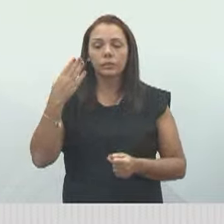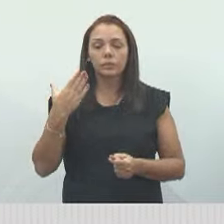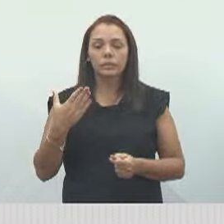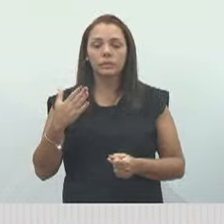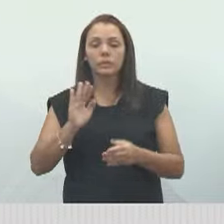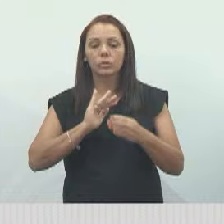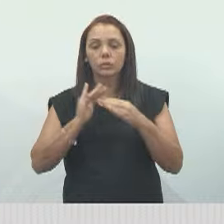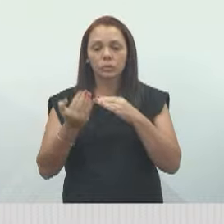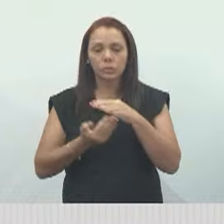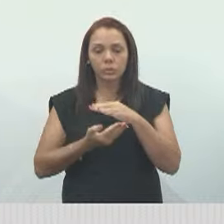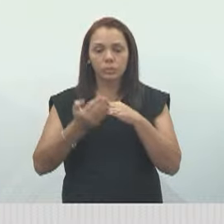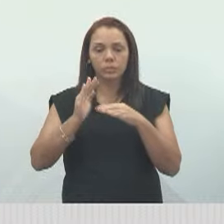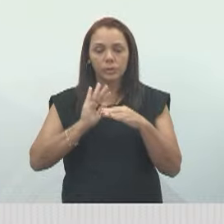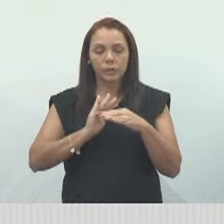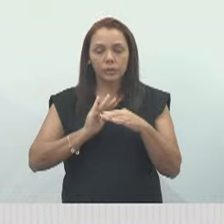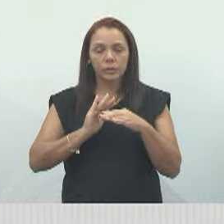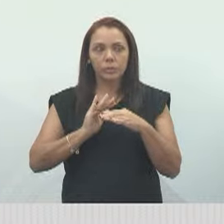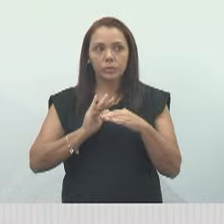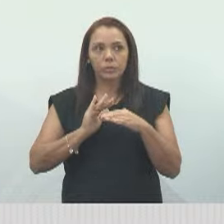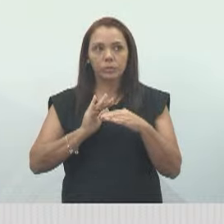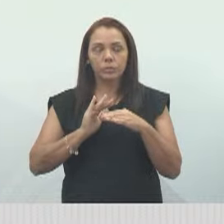no bairro do Jardim Jacinto